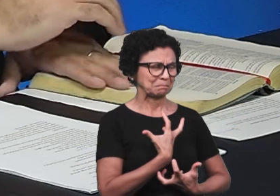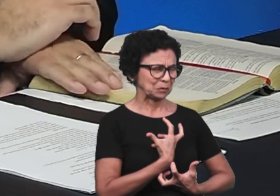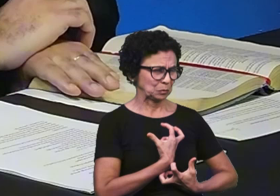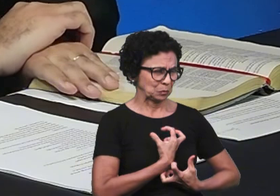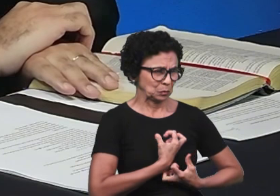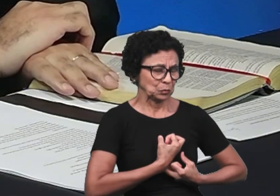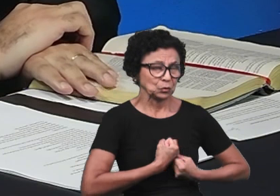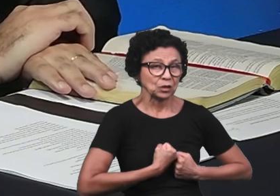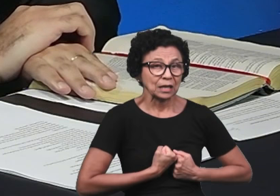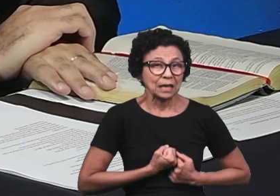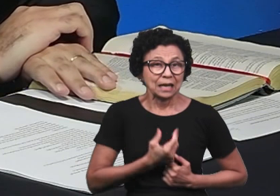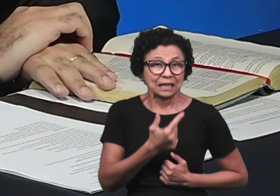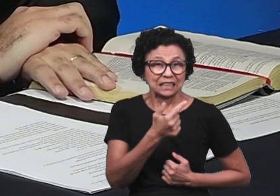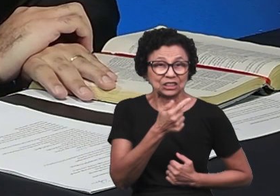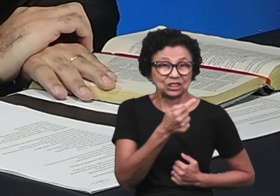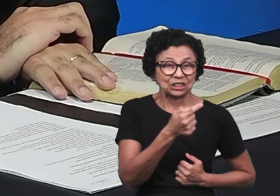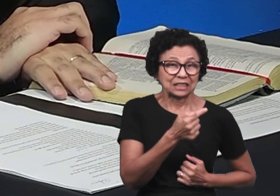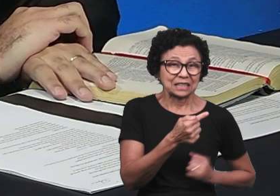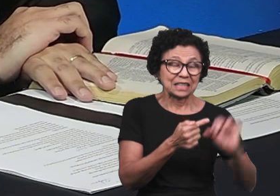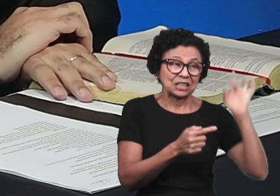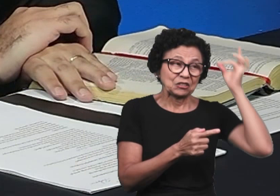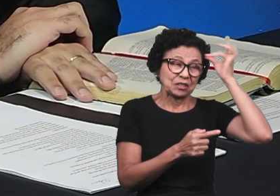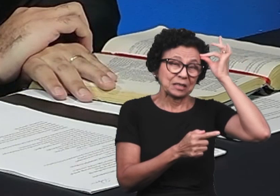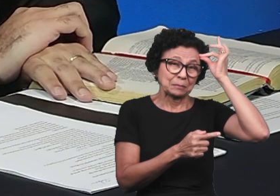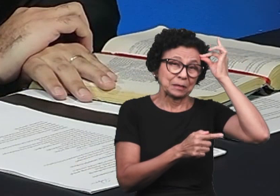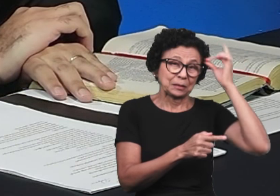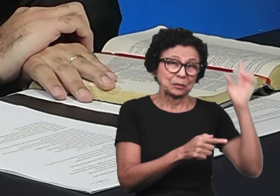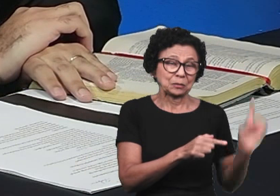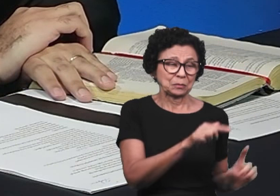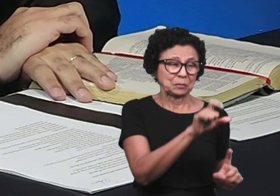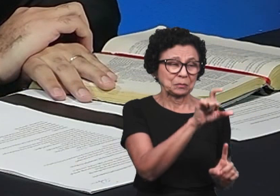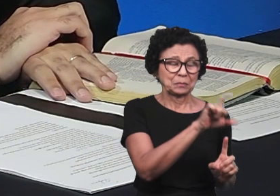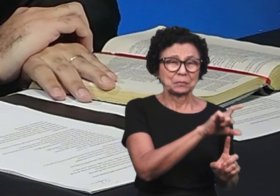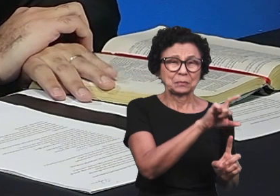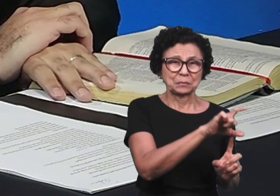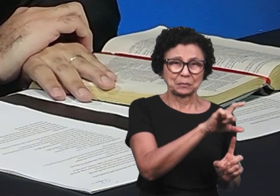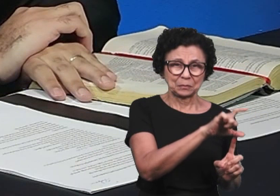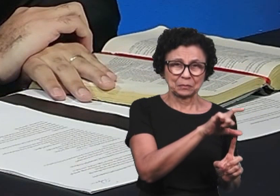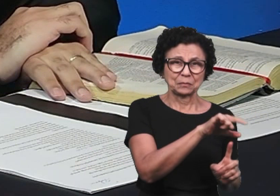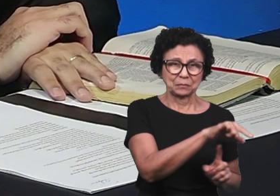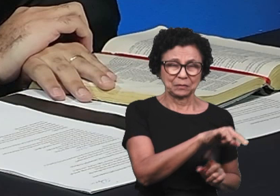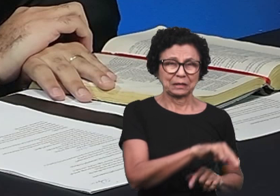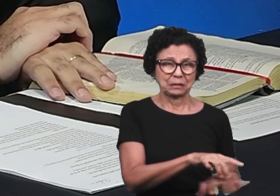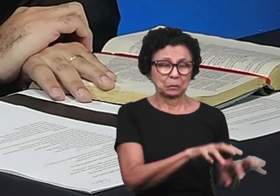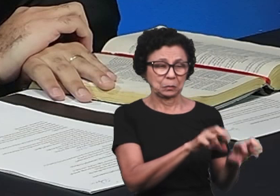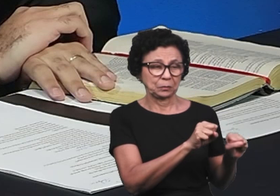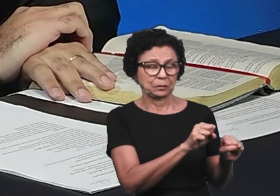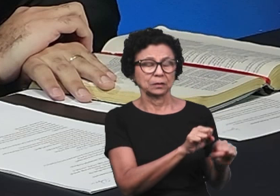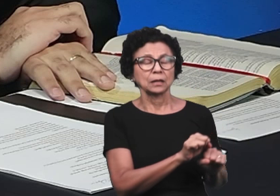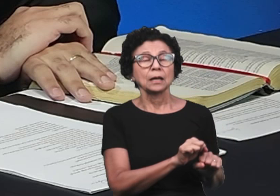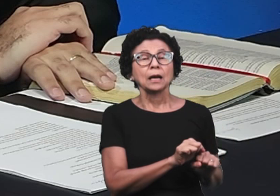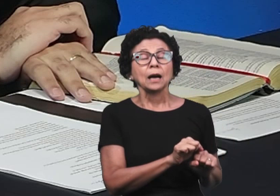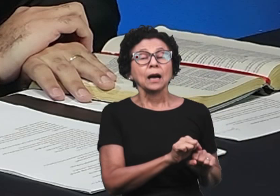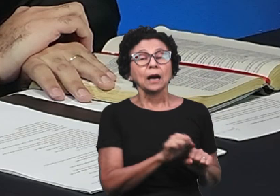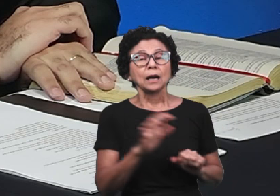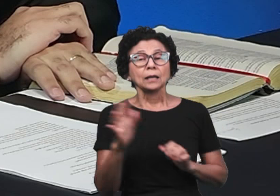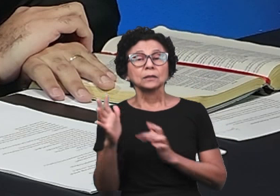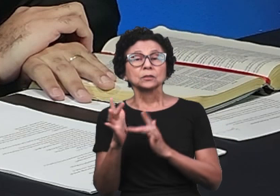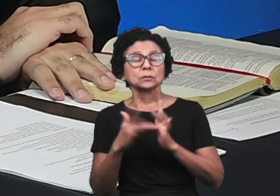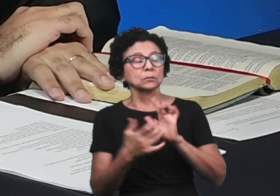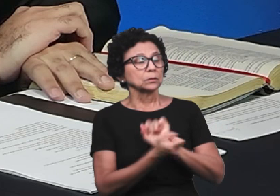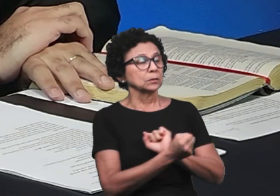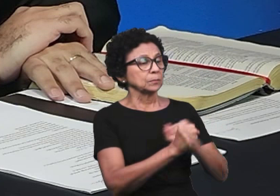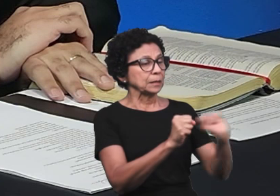7 espíritos malignos. E depois dessa libertação, ela então passou a seguir